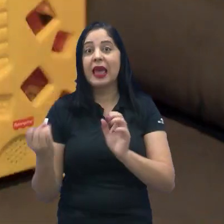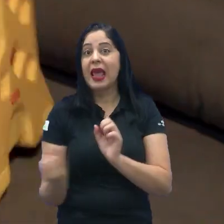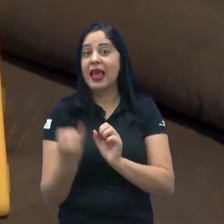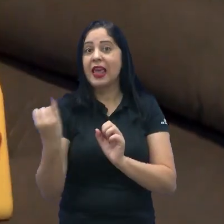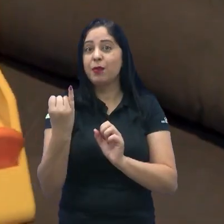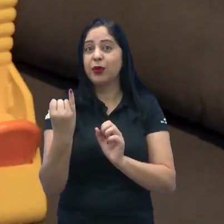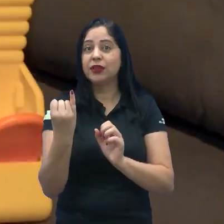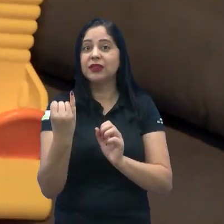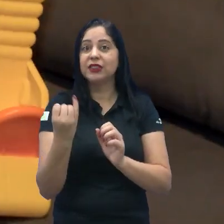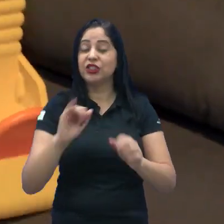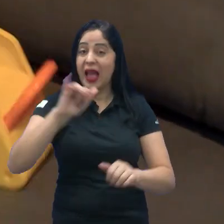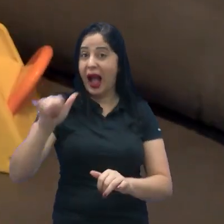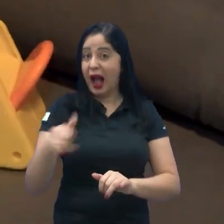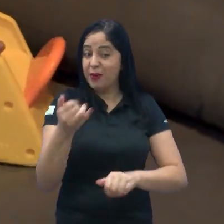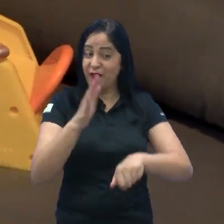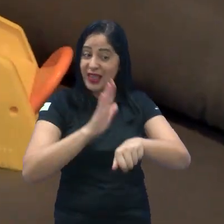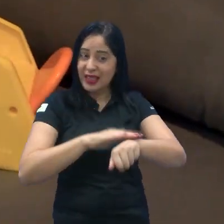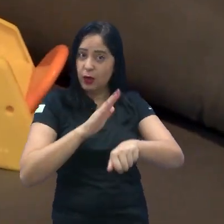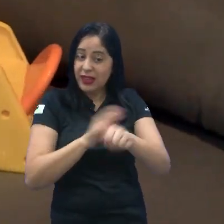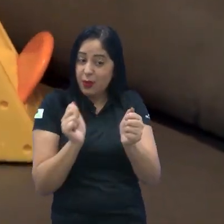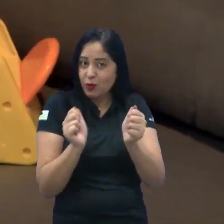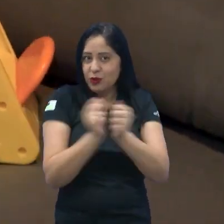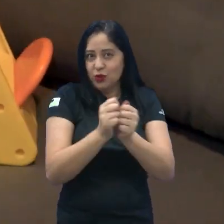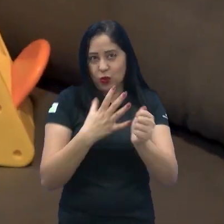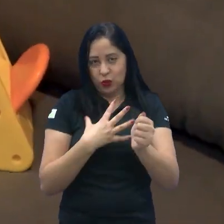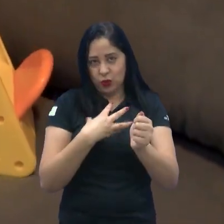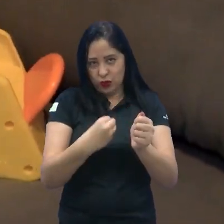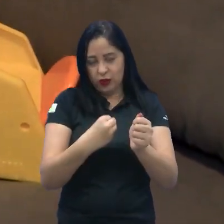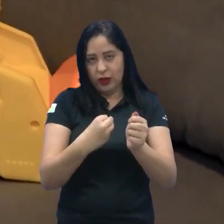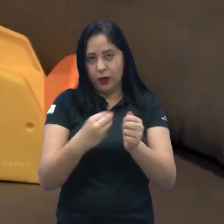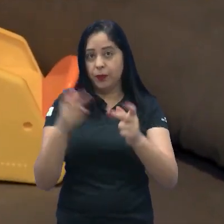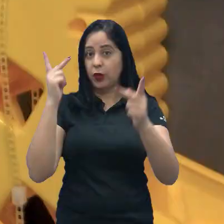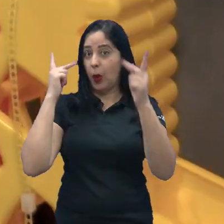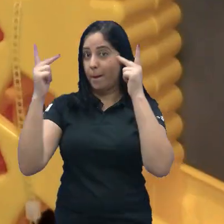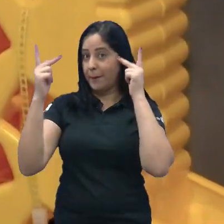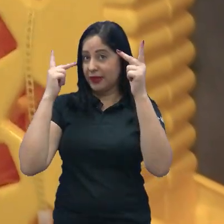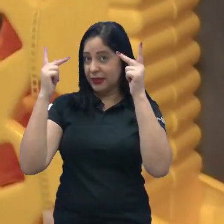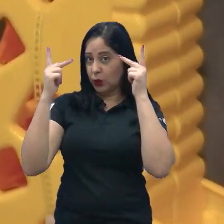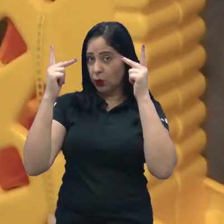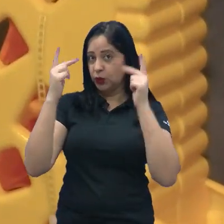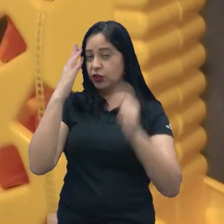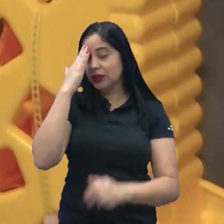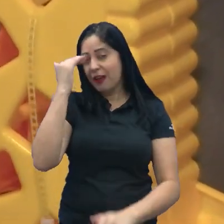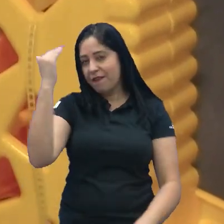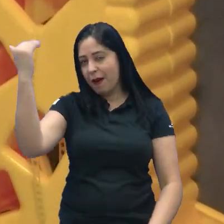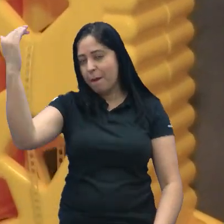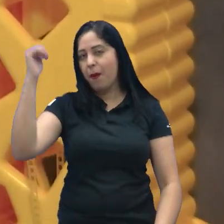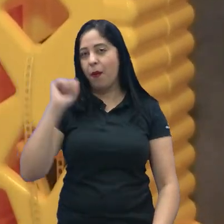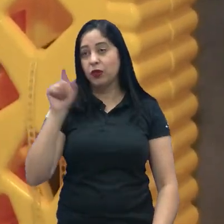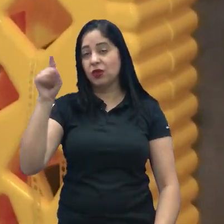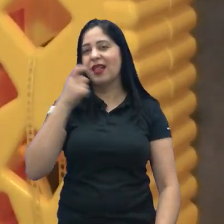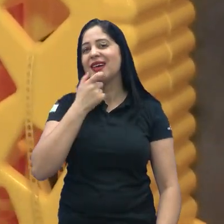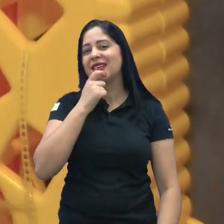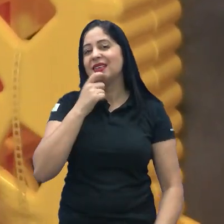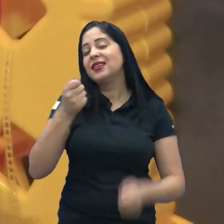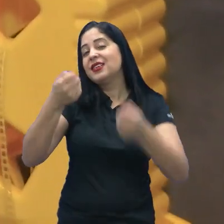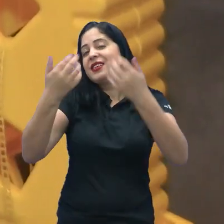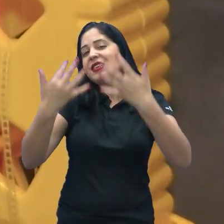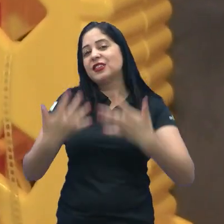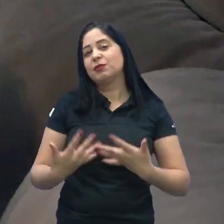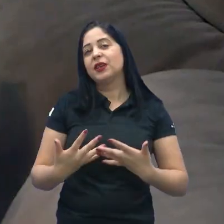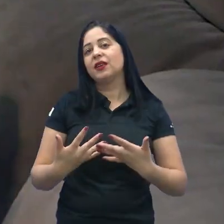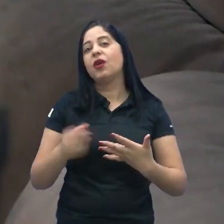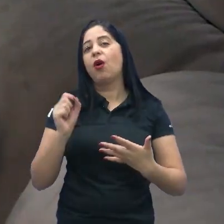filho. E é como já dizia o psicanalista inglês Donald Winnicott, em seu conceito da mãe suficientemente